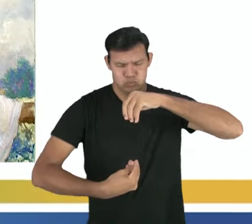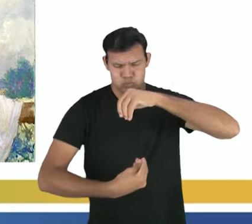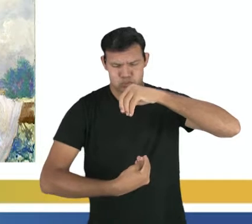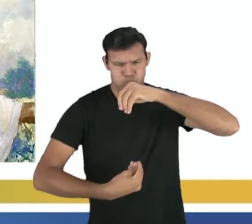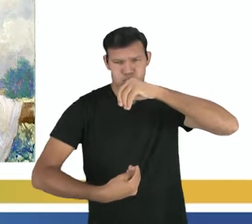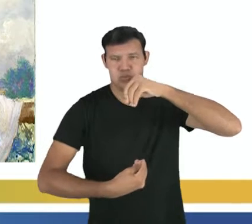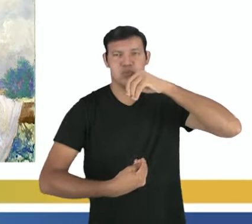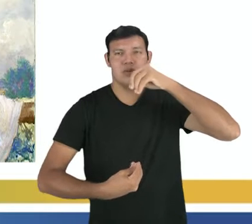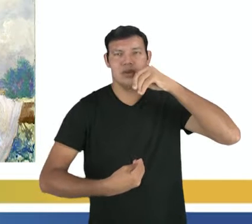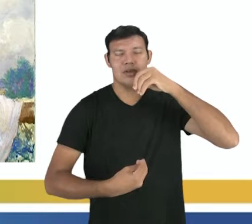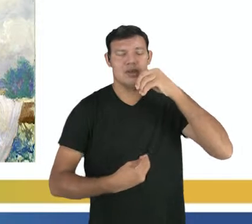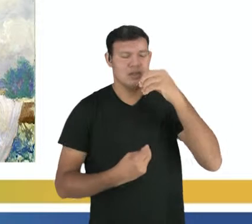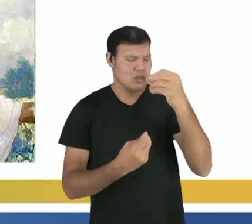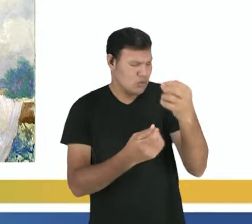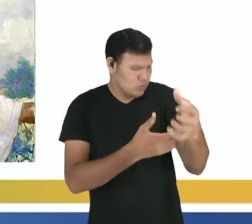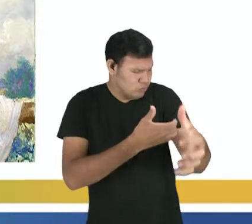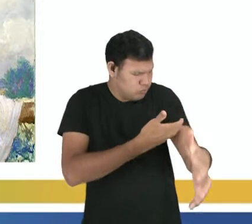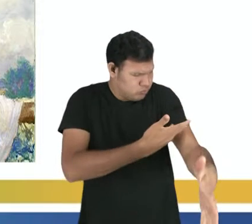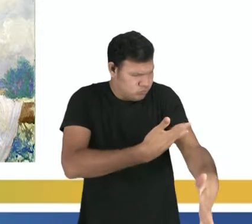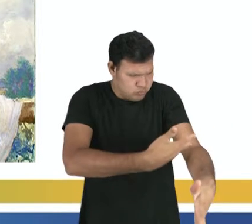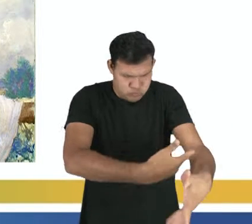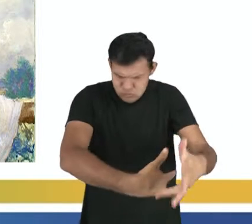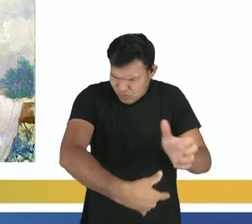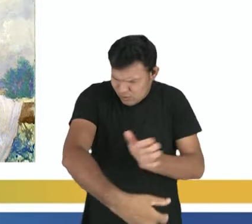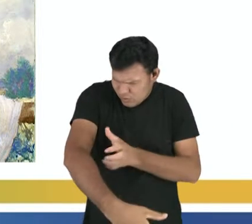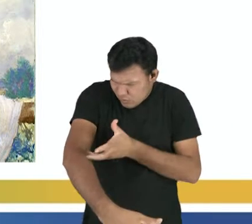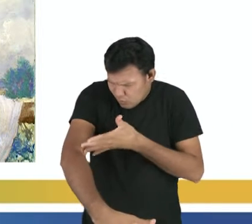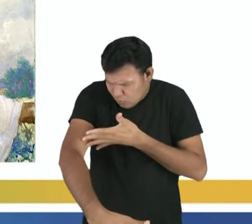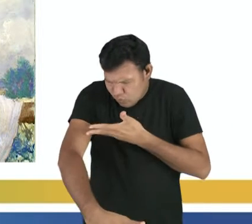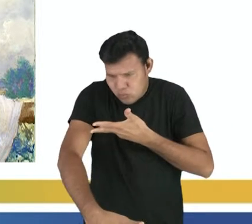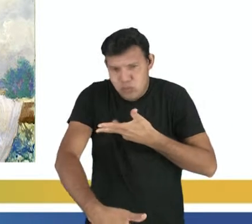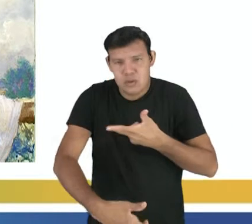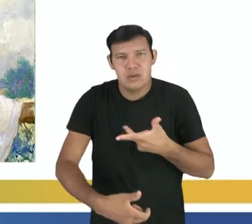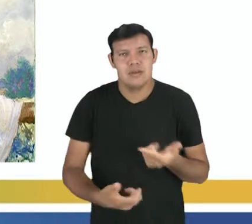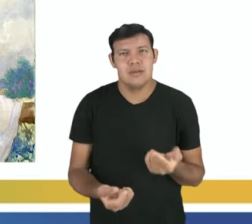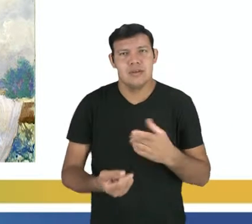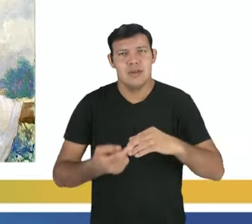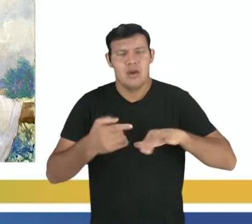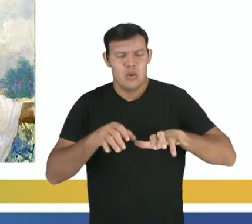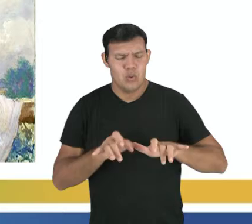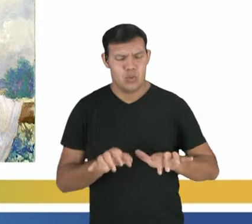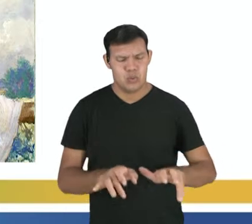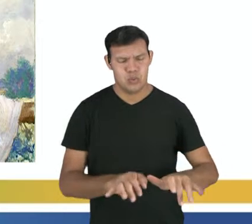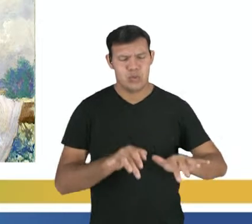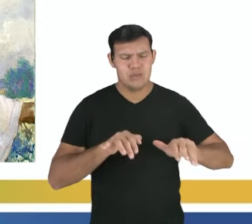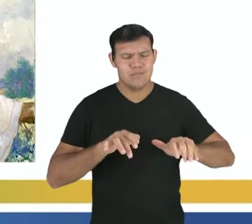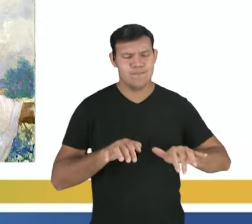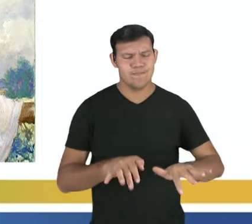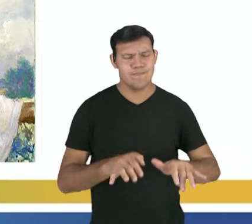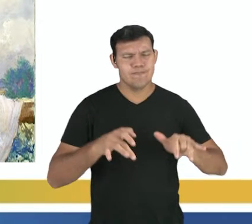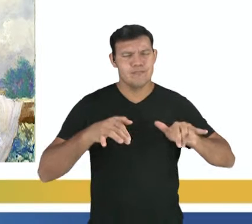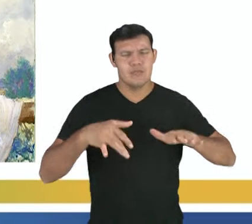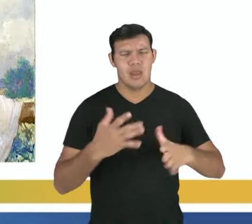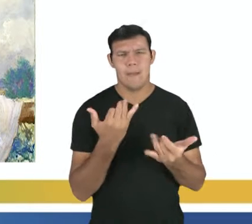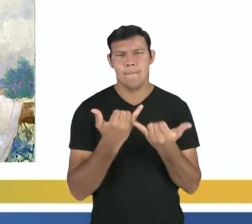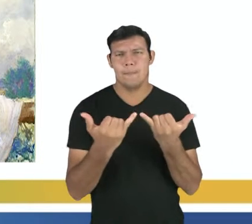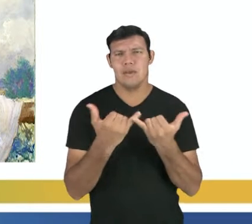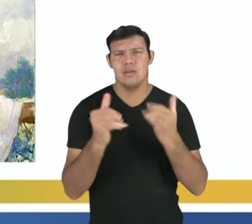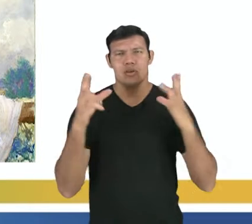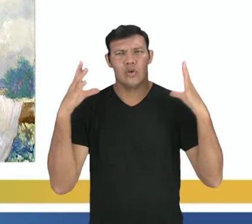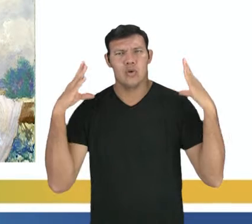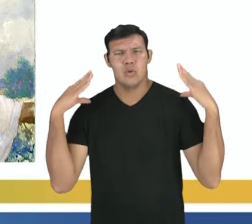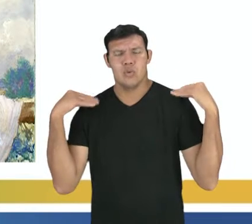em todos os meus nervos. Há uma melodia que ela toca ao piano com a força de um anjo.